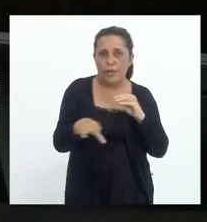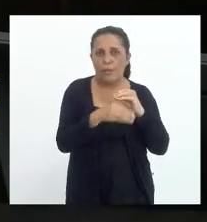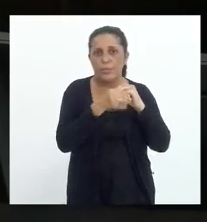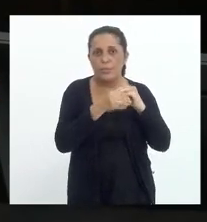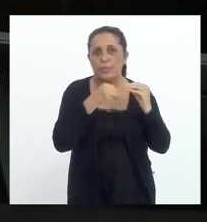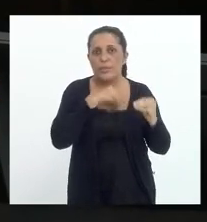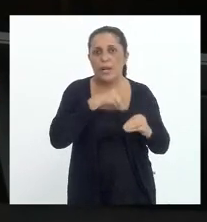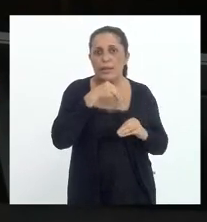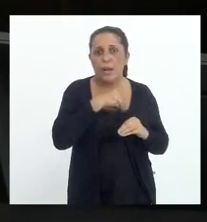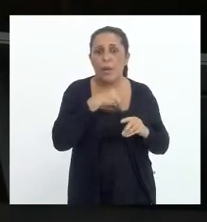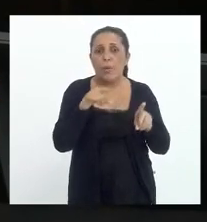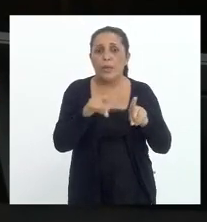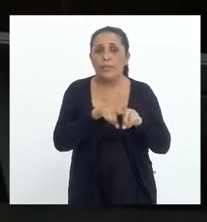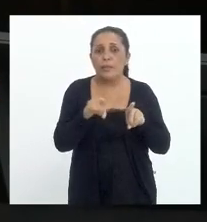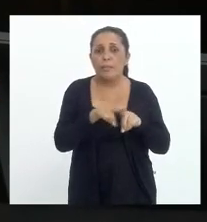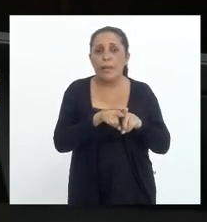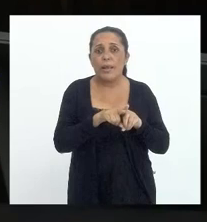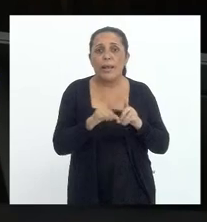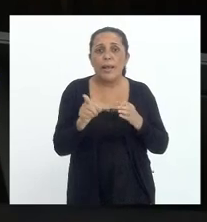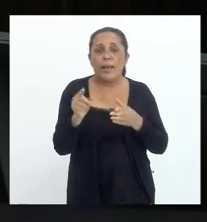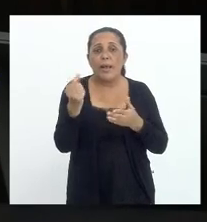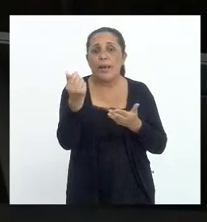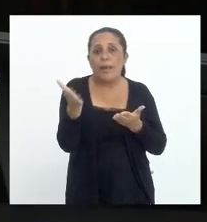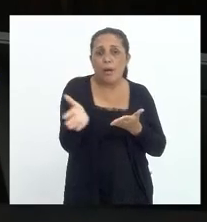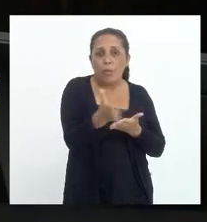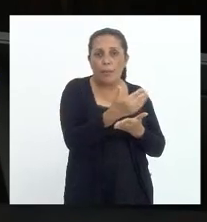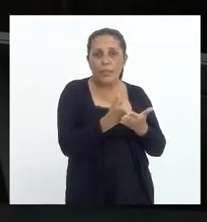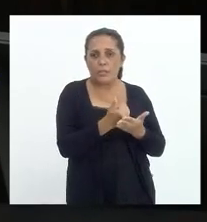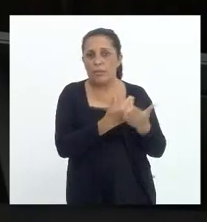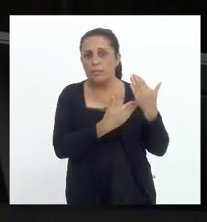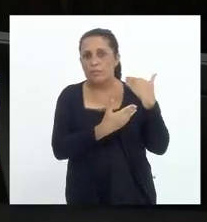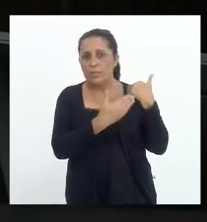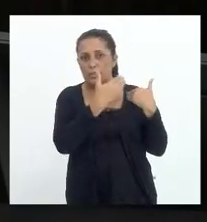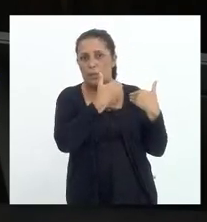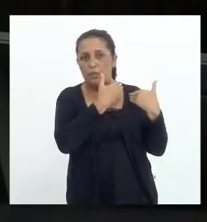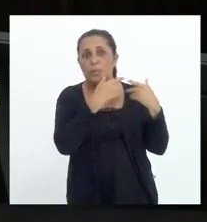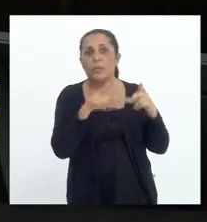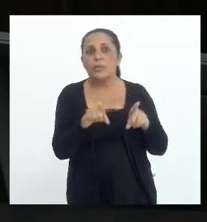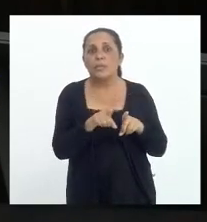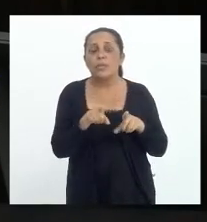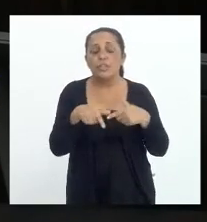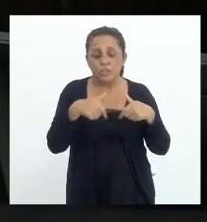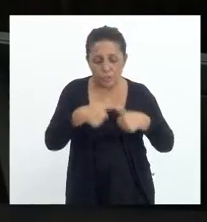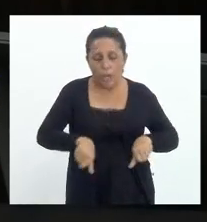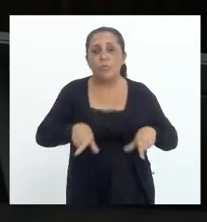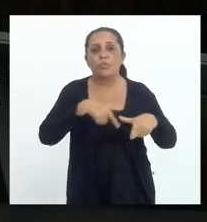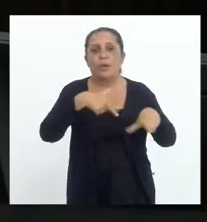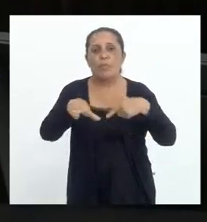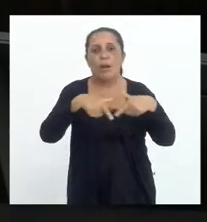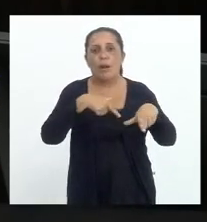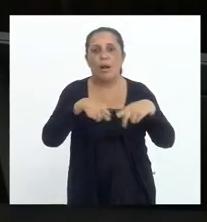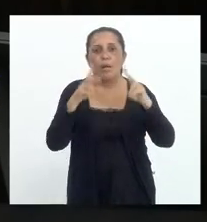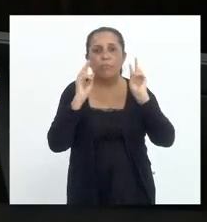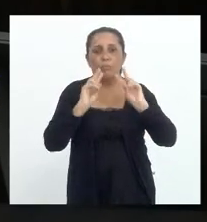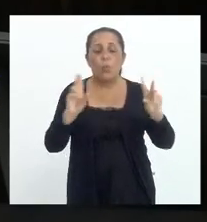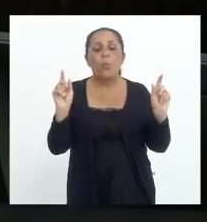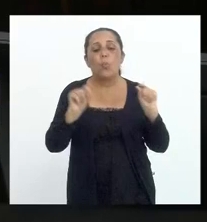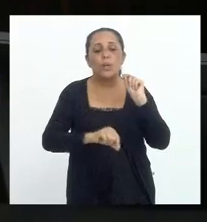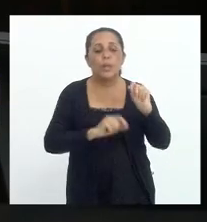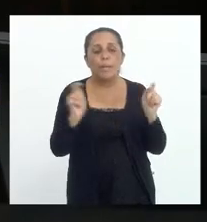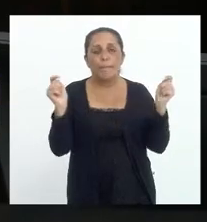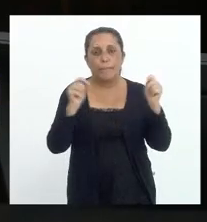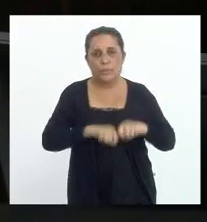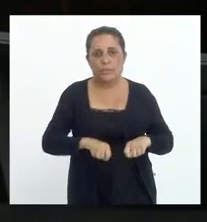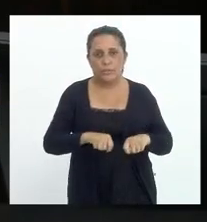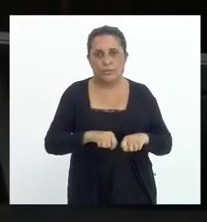salarial e à recuperação do passado. E estamos trabalhando em cima para ver o que é possível dentro